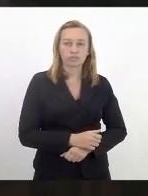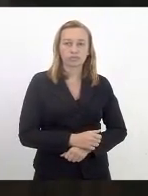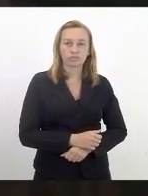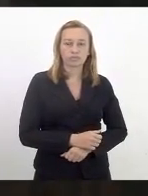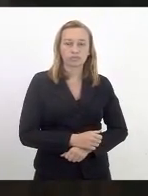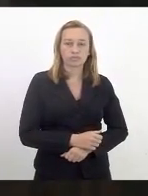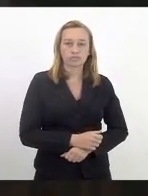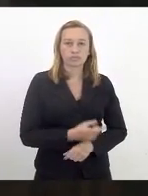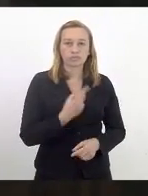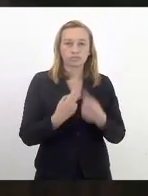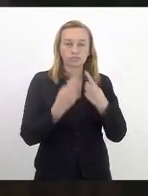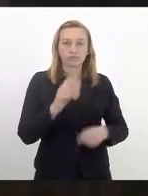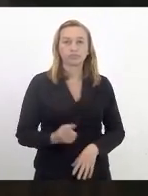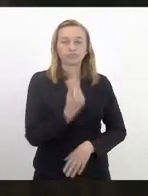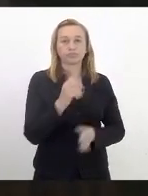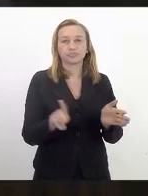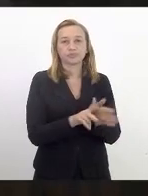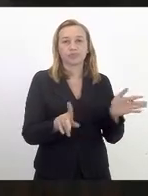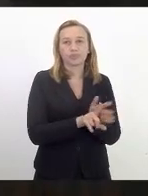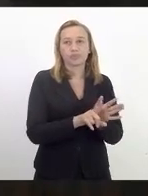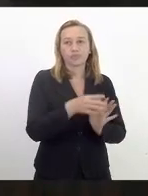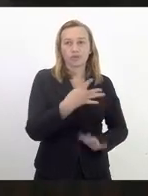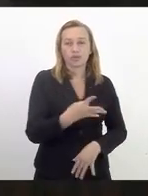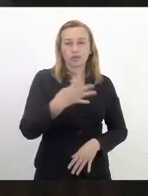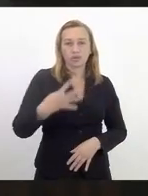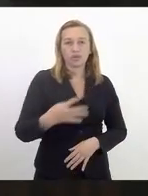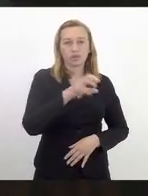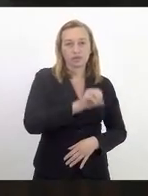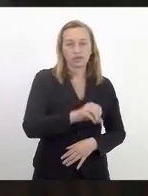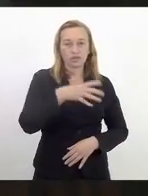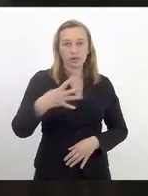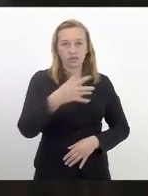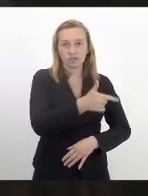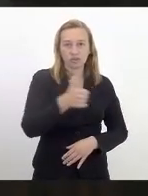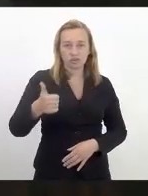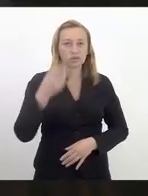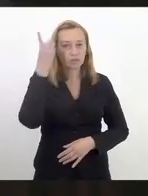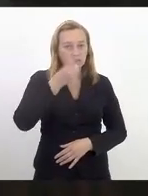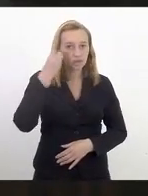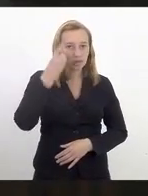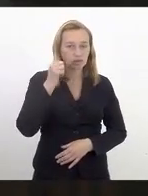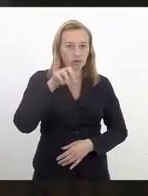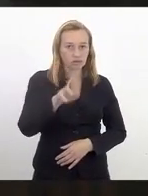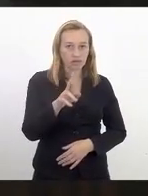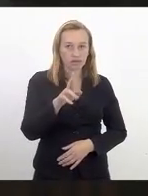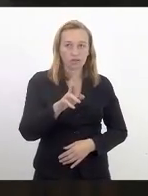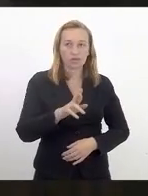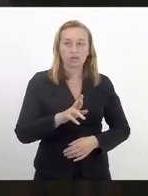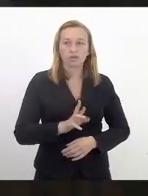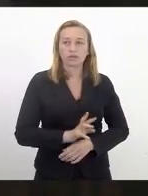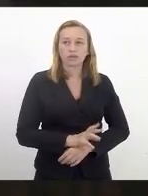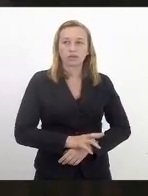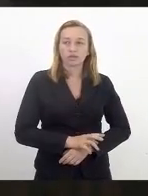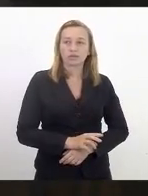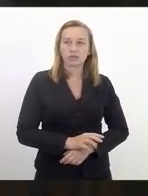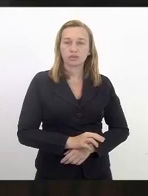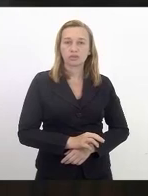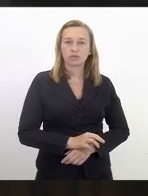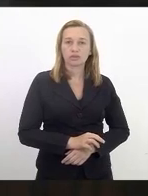em regime de urgência em discussão única projeto de lei 4404 21 de autoria do deputado rosenverg Reis